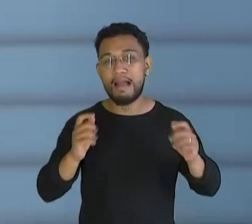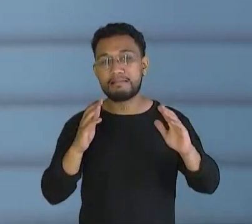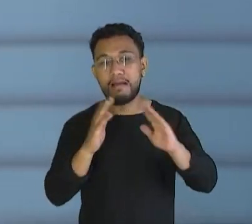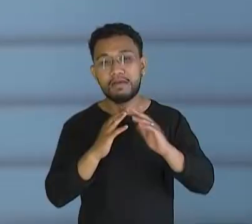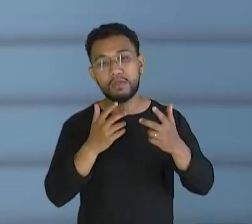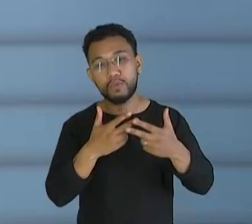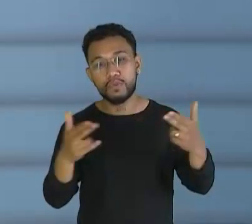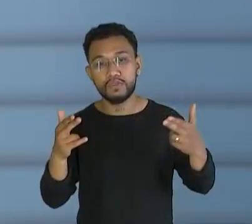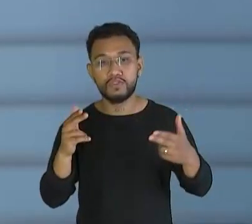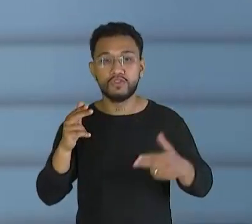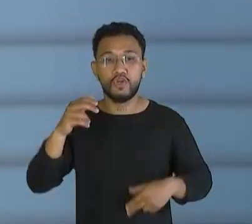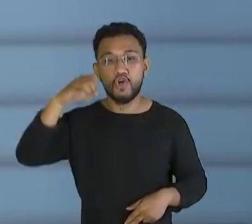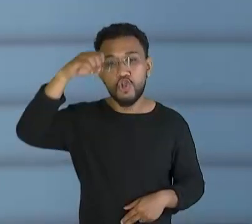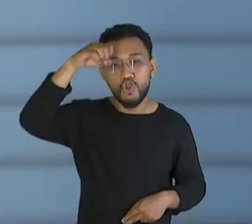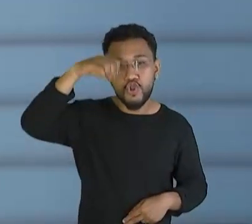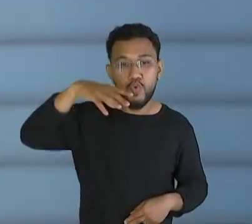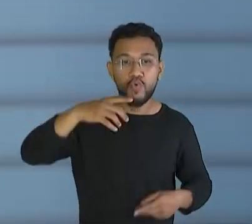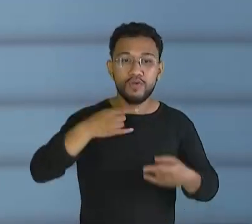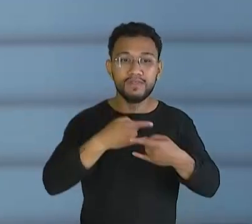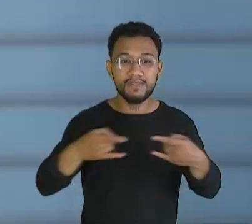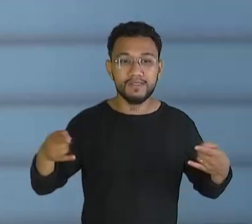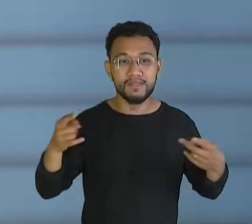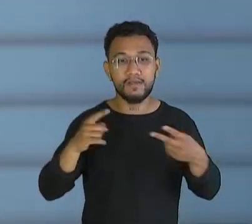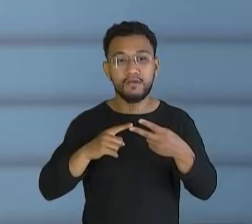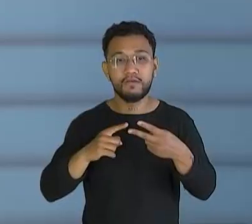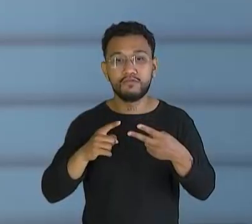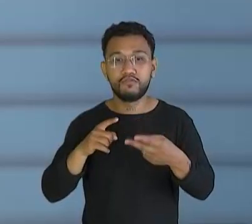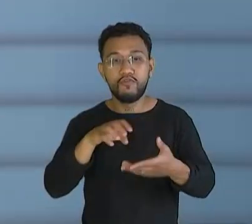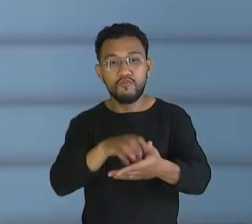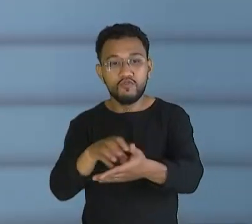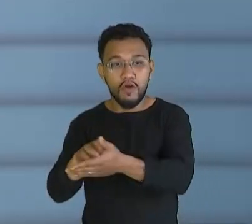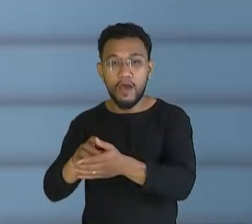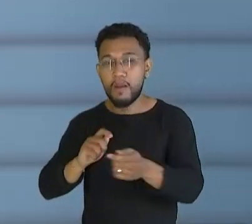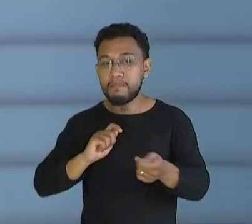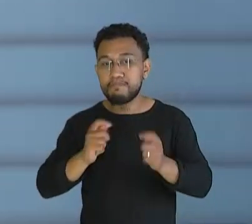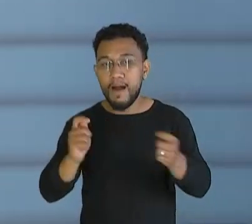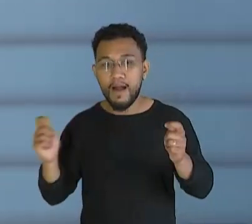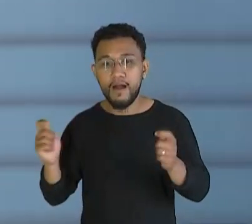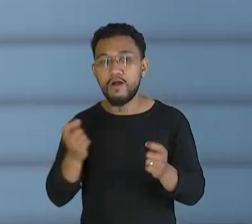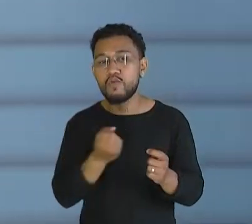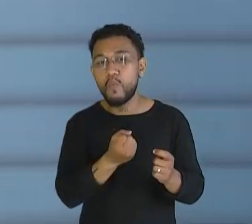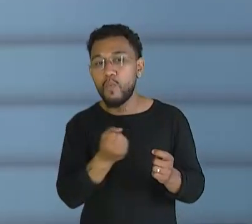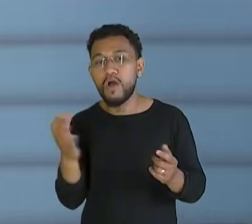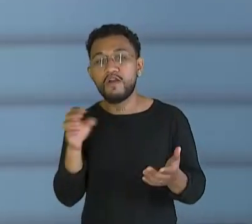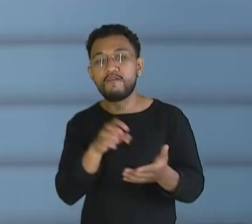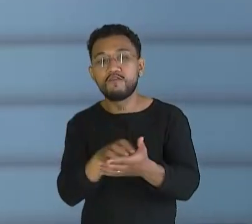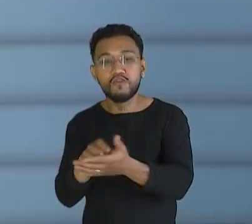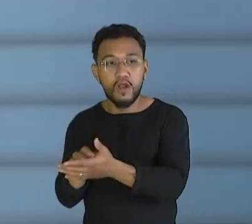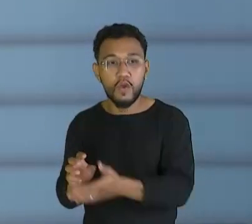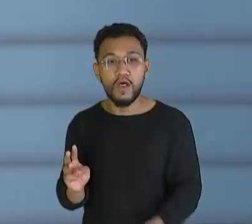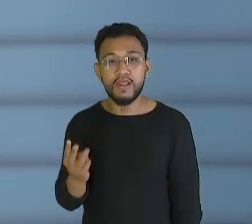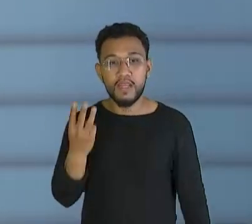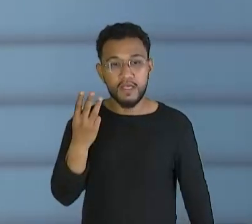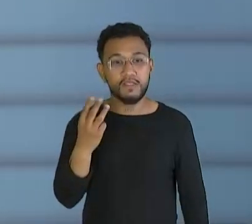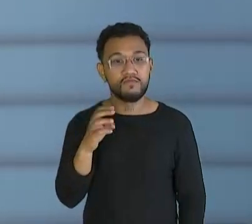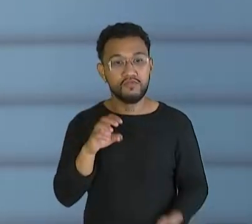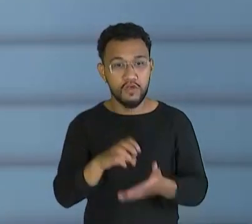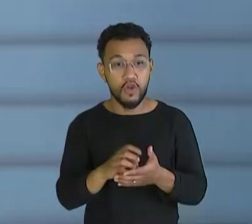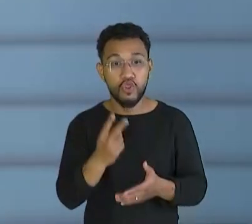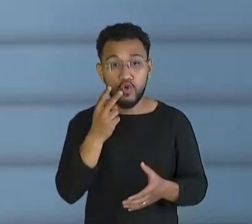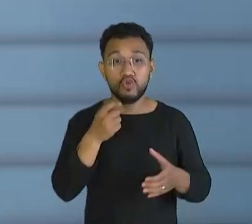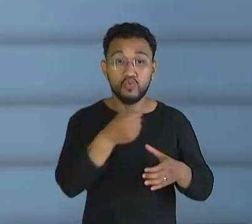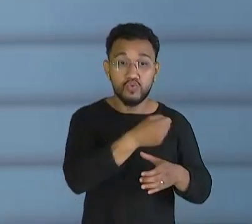a conta de luz, a conta dos funcionários, o salário dos funcionários. Quantos funcionários tem lá na casa? A gente tem 3 funcionários. Tá. São 2 cozinheiros